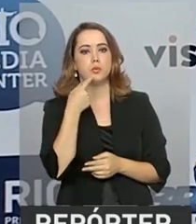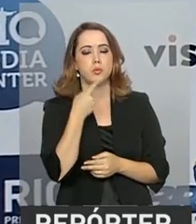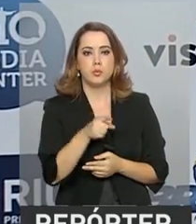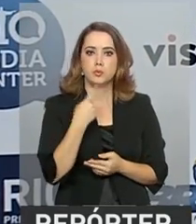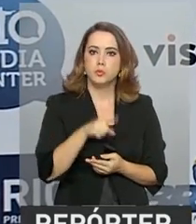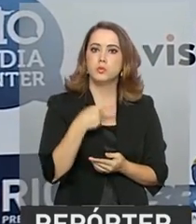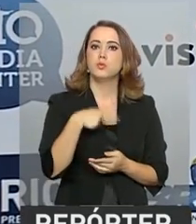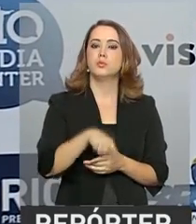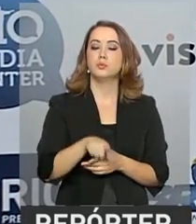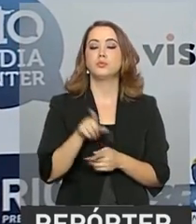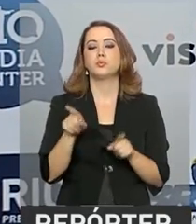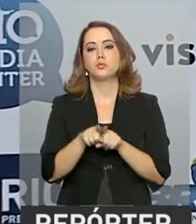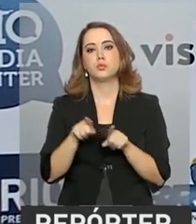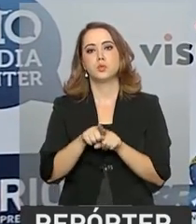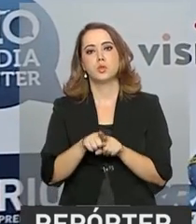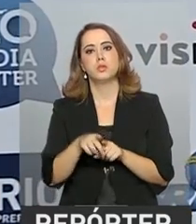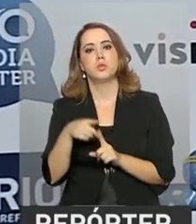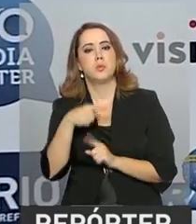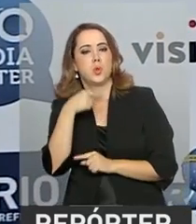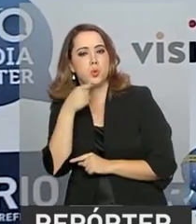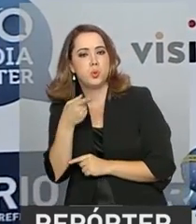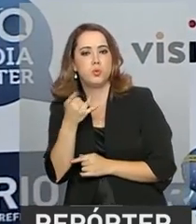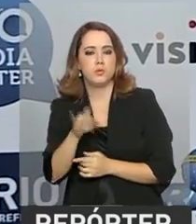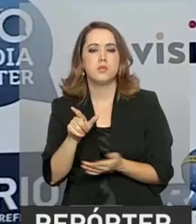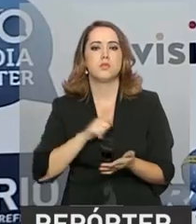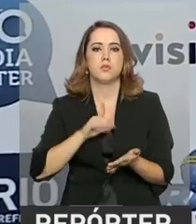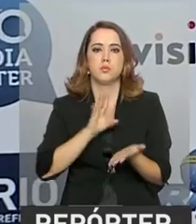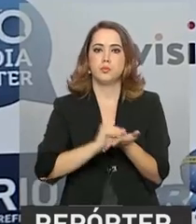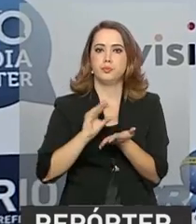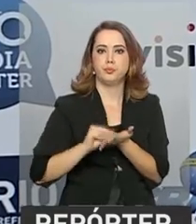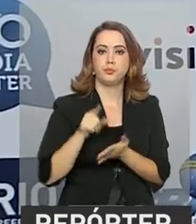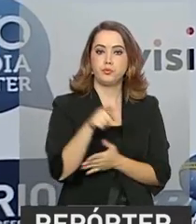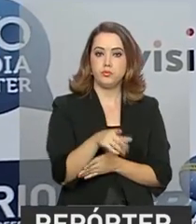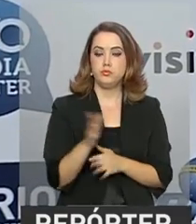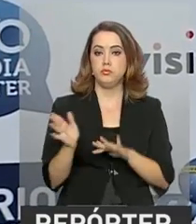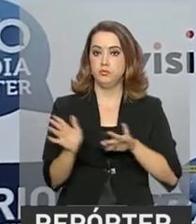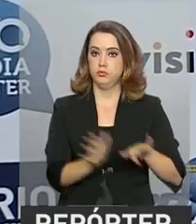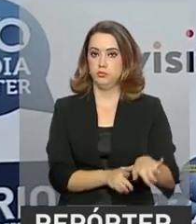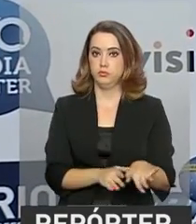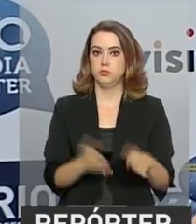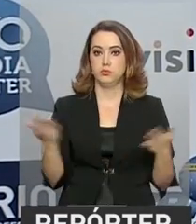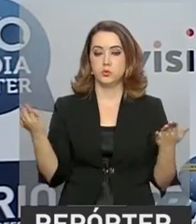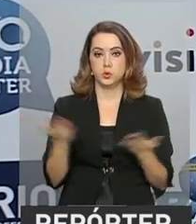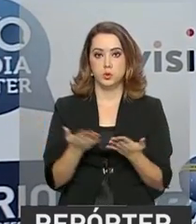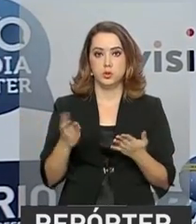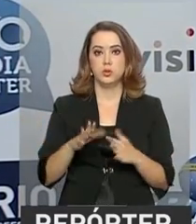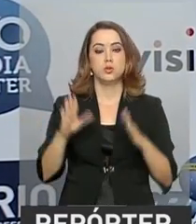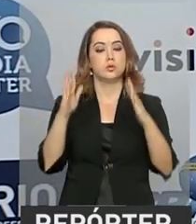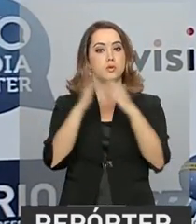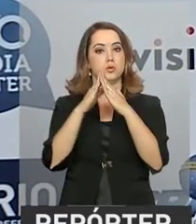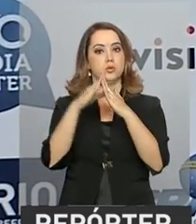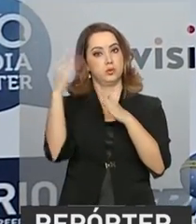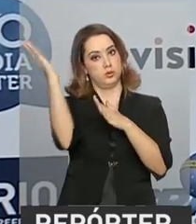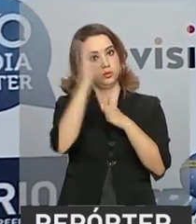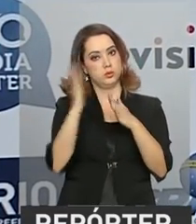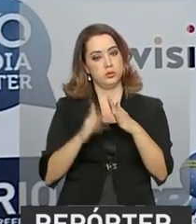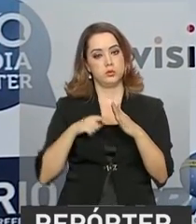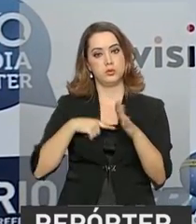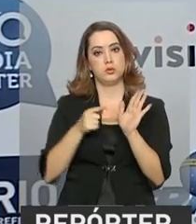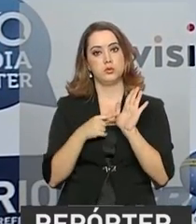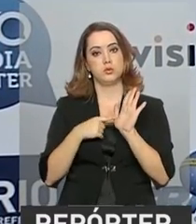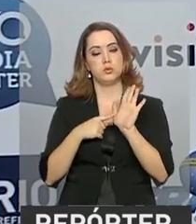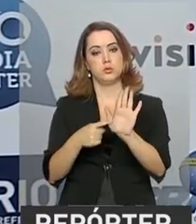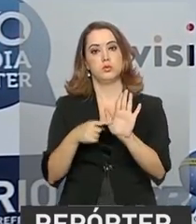dúvidas. Bom, mudando de assunto, hoje de manhã, a Embratur inaugurou lá na Casa Brasil uma exposição sobre os patrimônios brasileiros